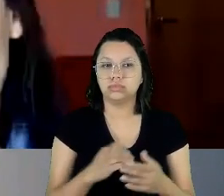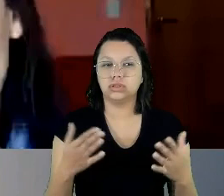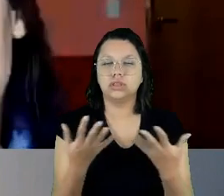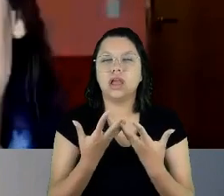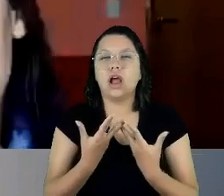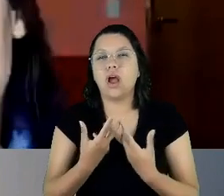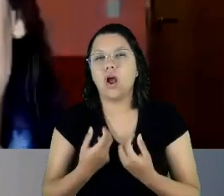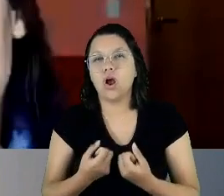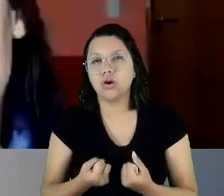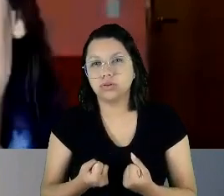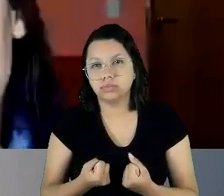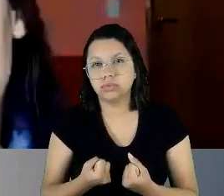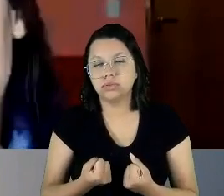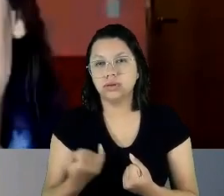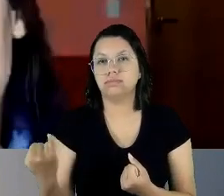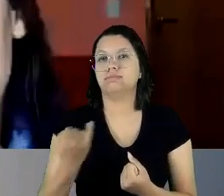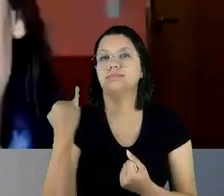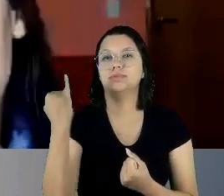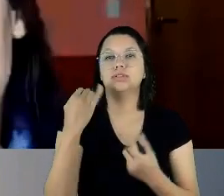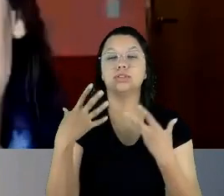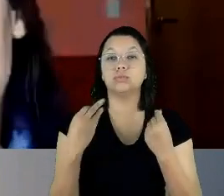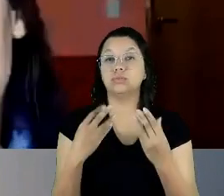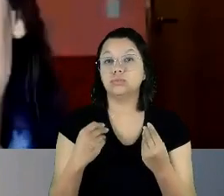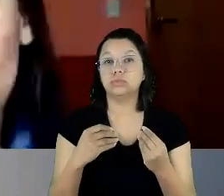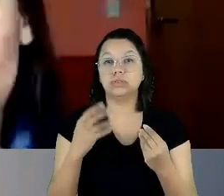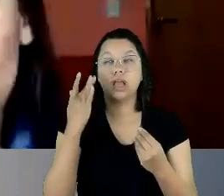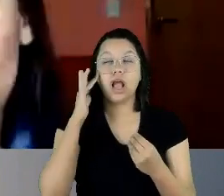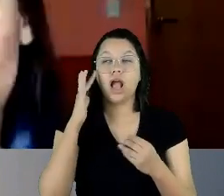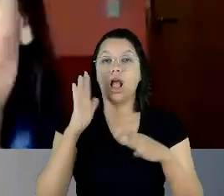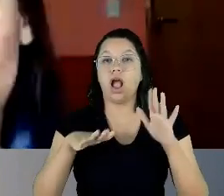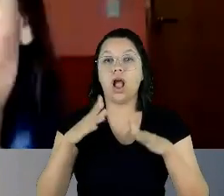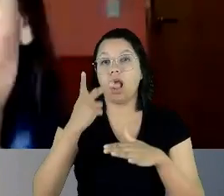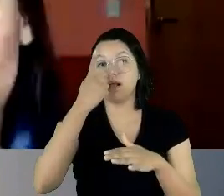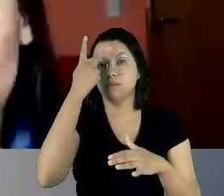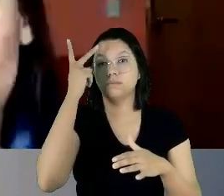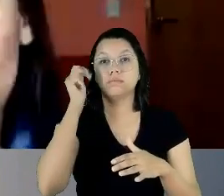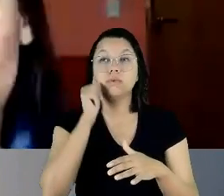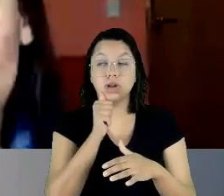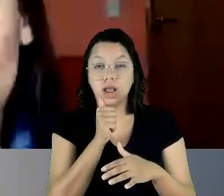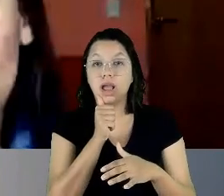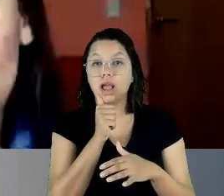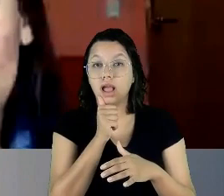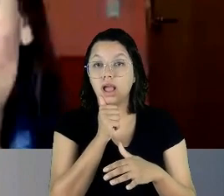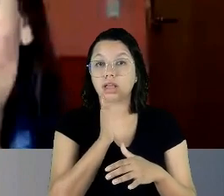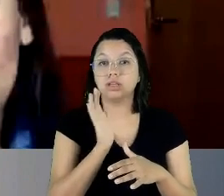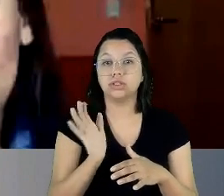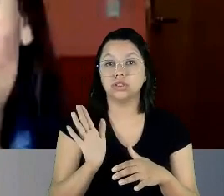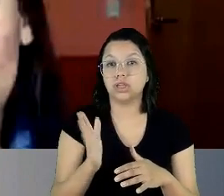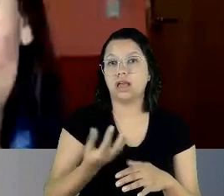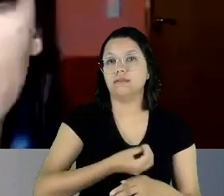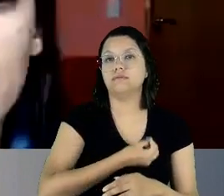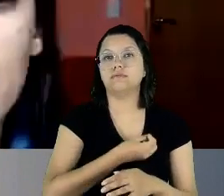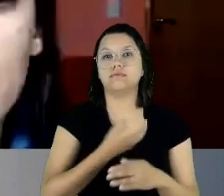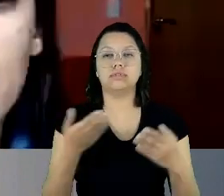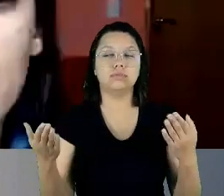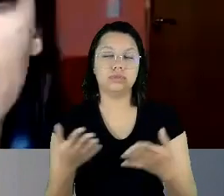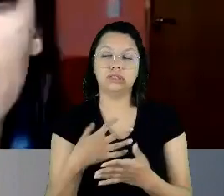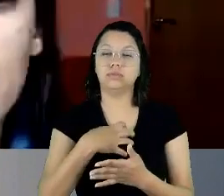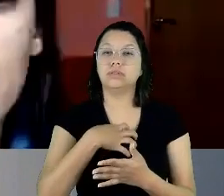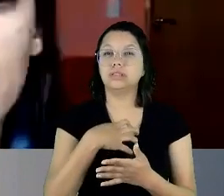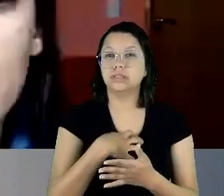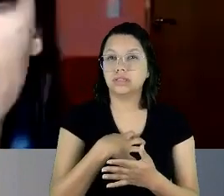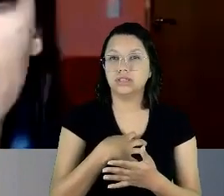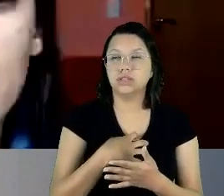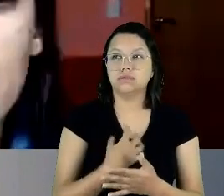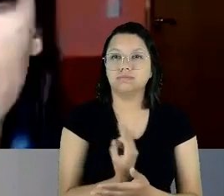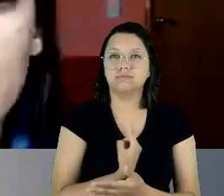esse acolhimento é fundamental e acho que qualquer mulher, como vocês mencionaram, que passou por uma situação dessa, se